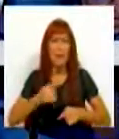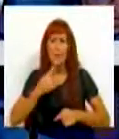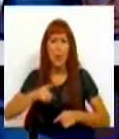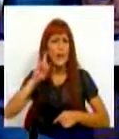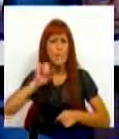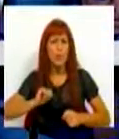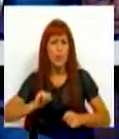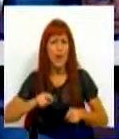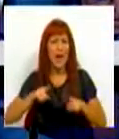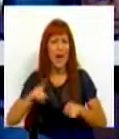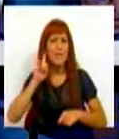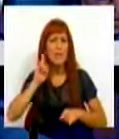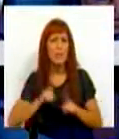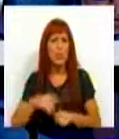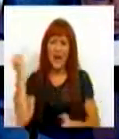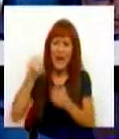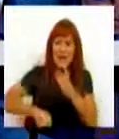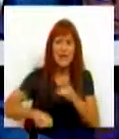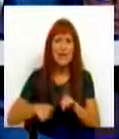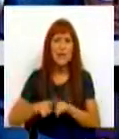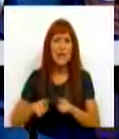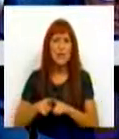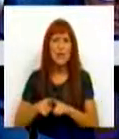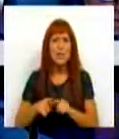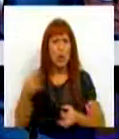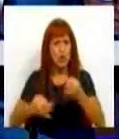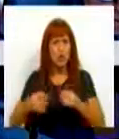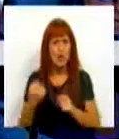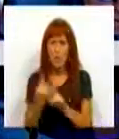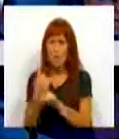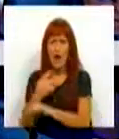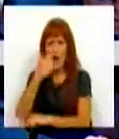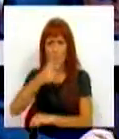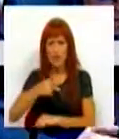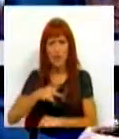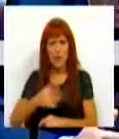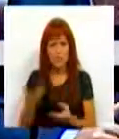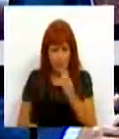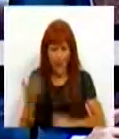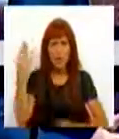muito importante, é sobretudo tributar com mais justiça o conjunto dos portugueses. Muito obrigado.